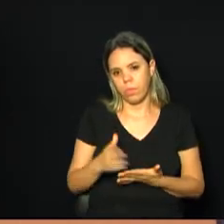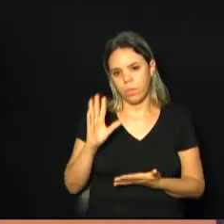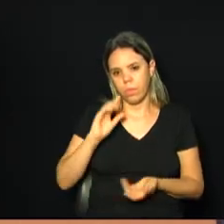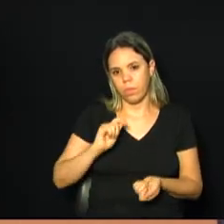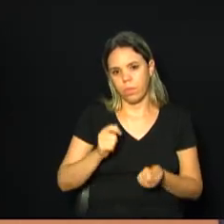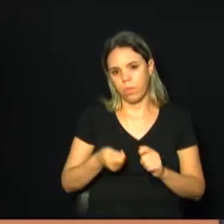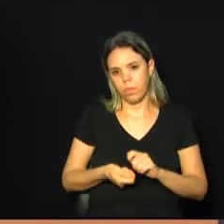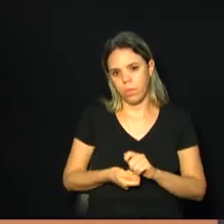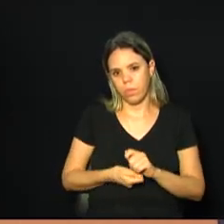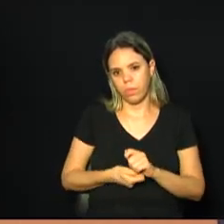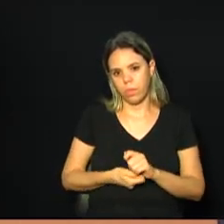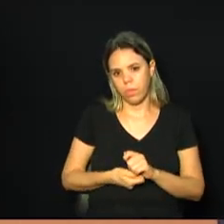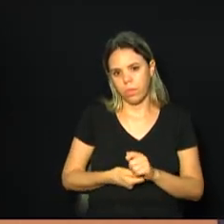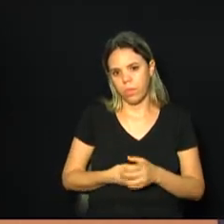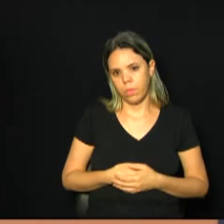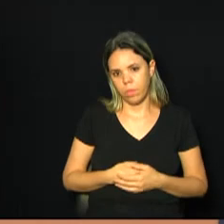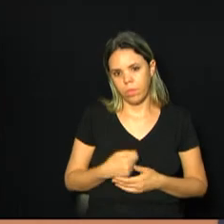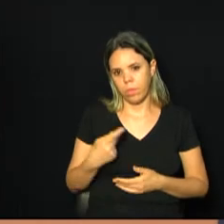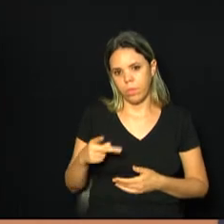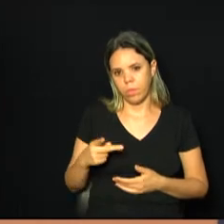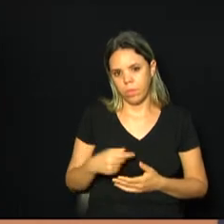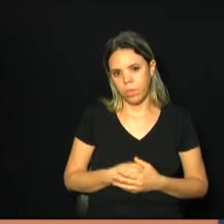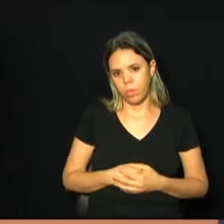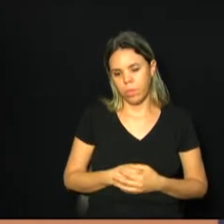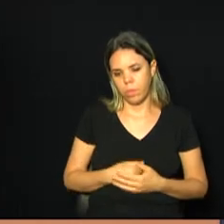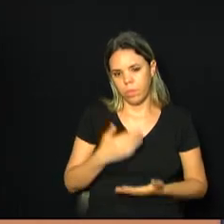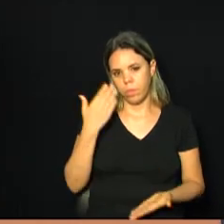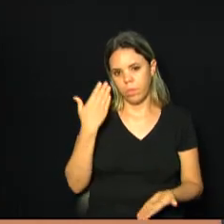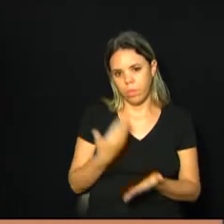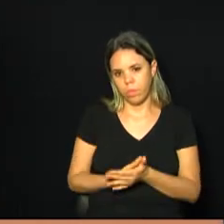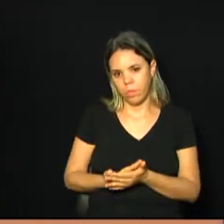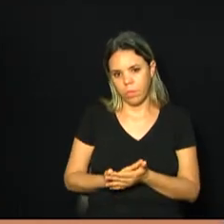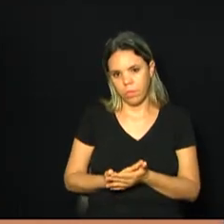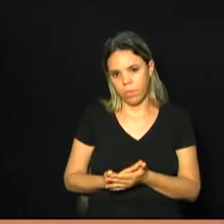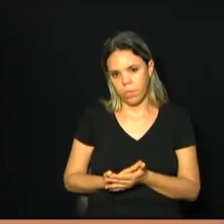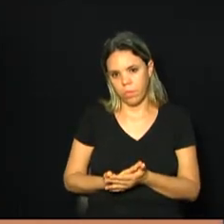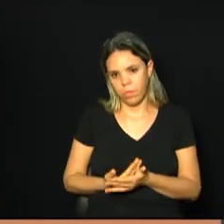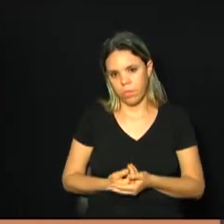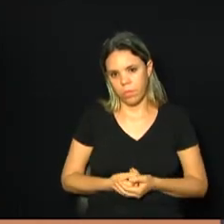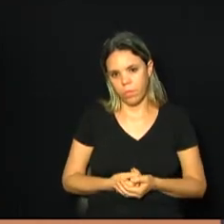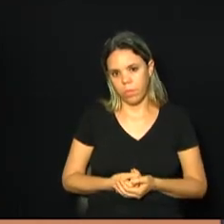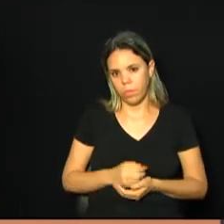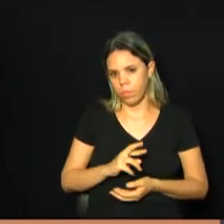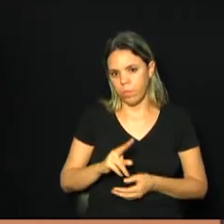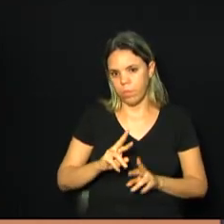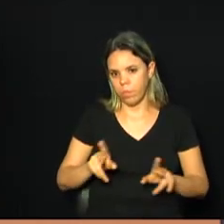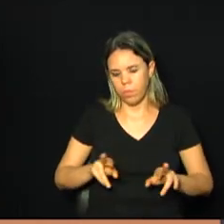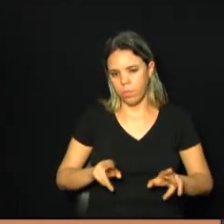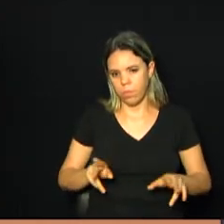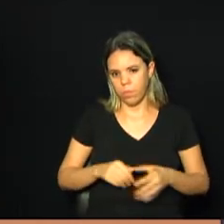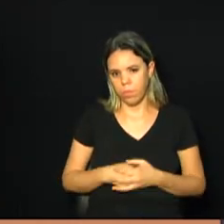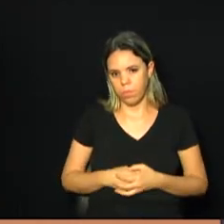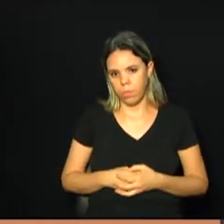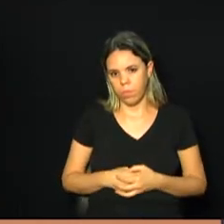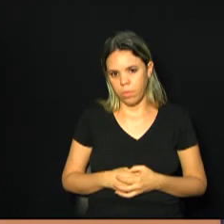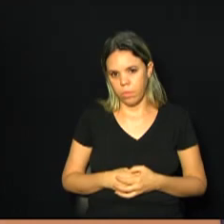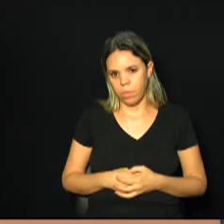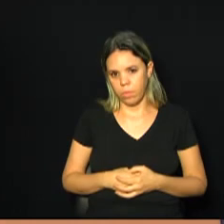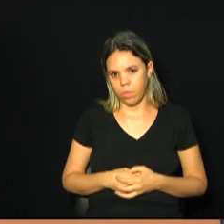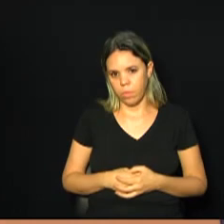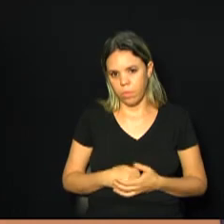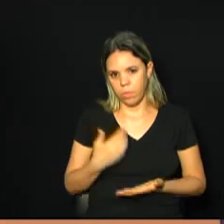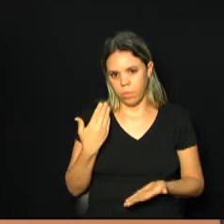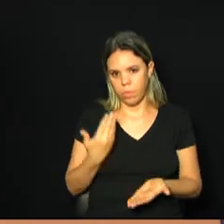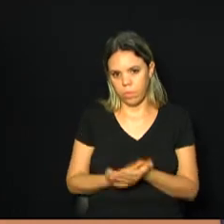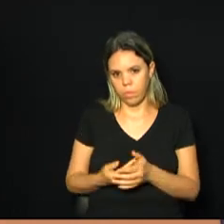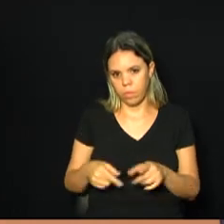adequar a ela. Então, eu creio que não vai ser diferente. Mas creio